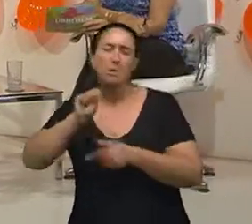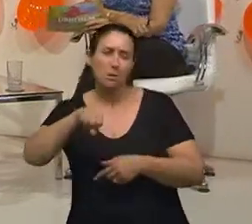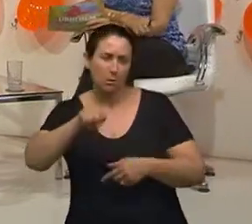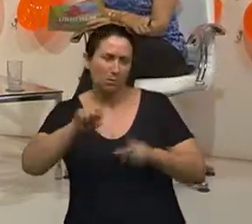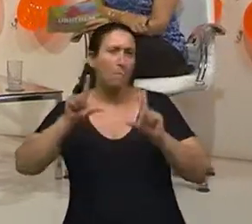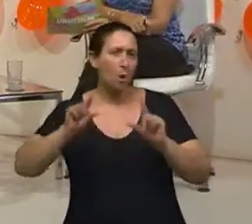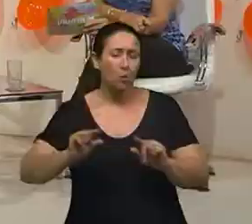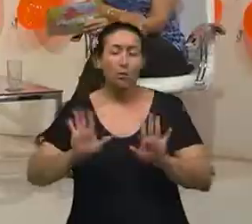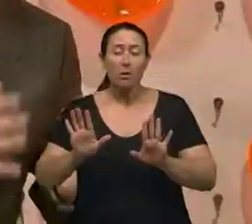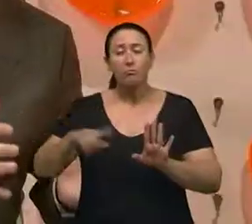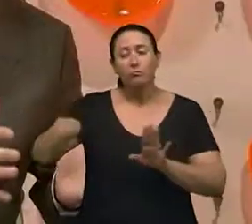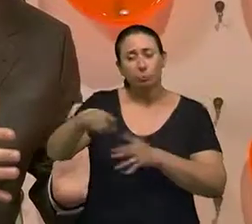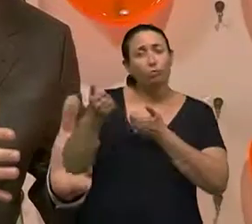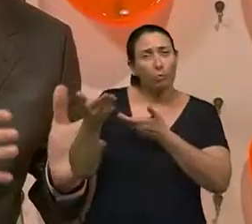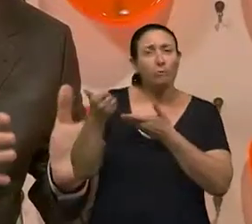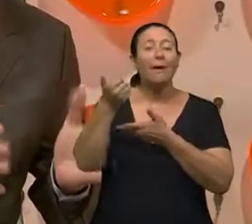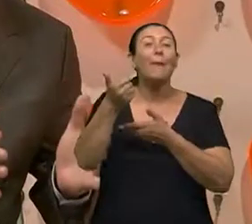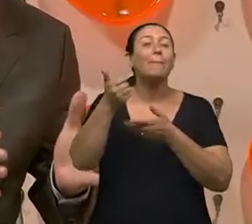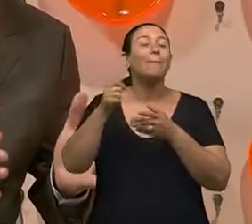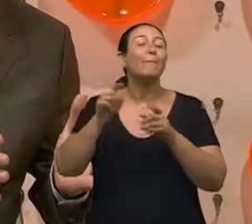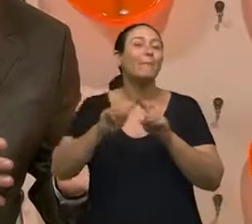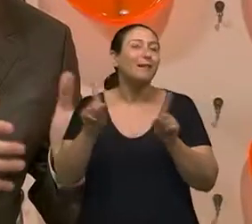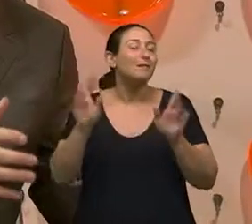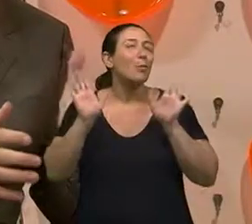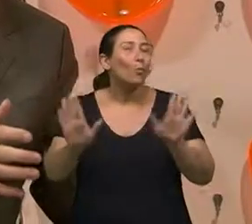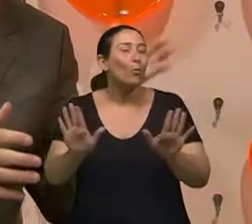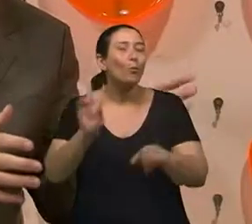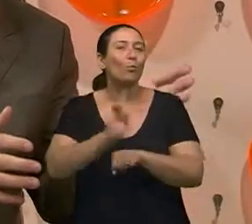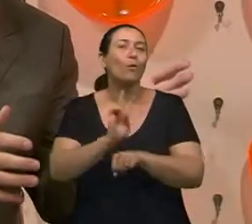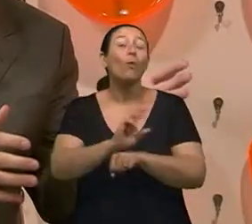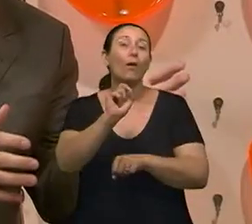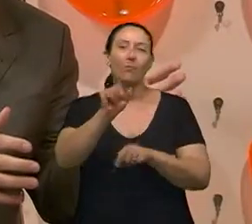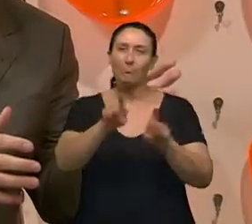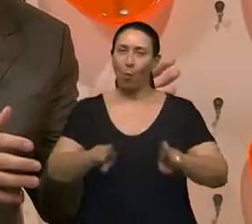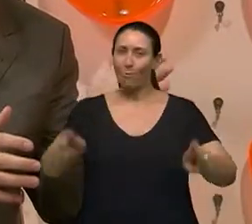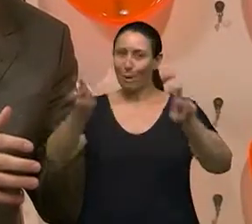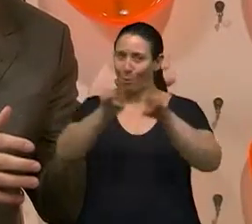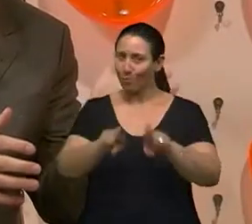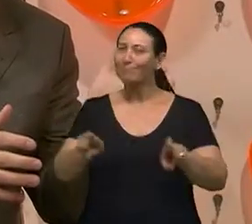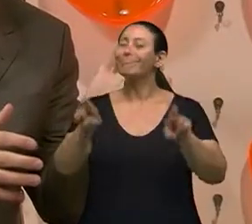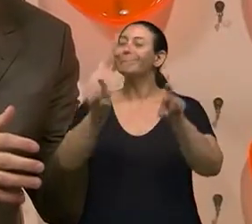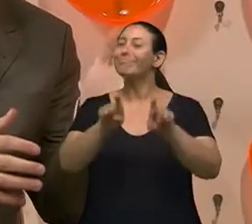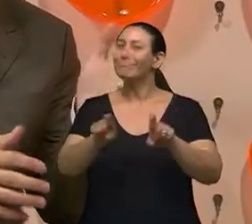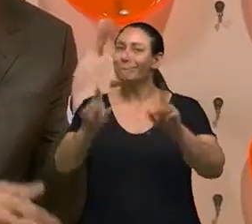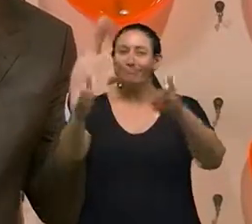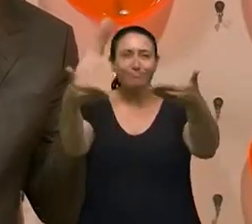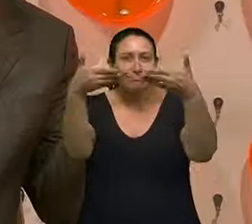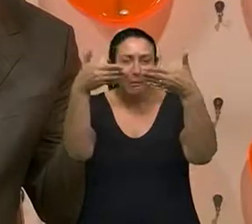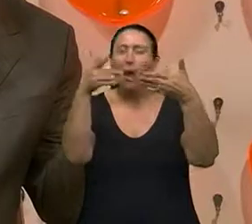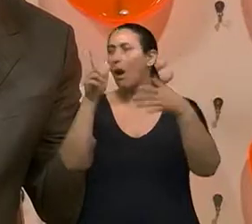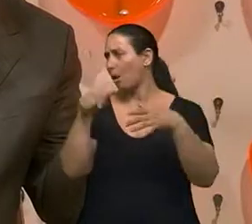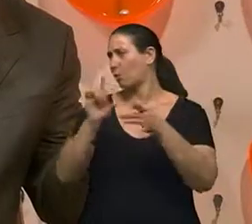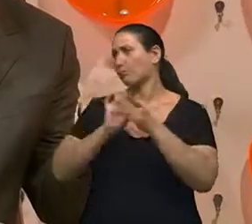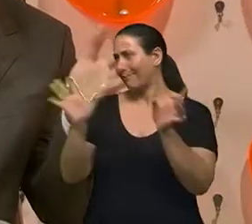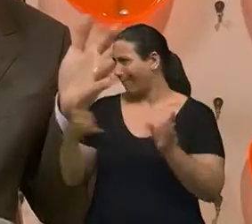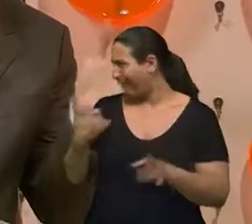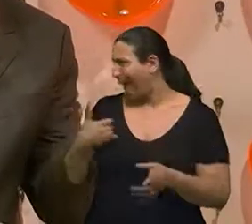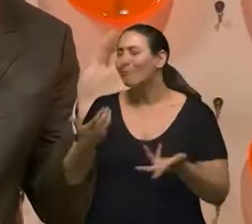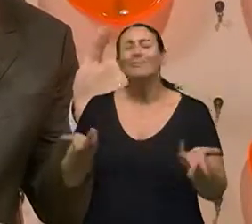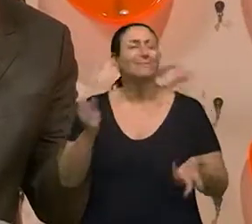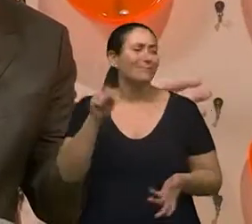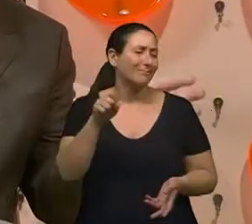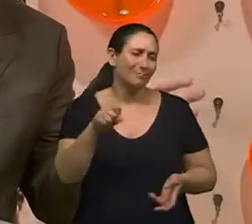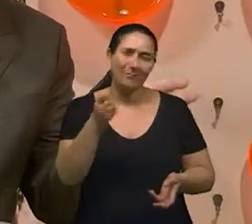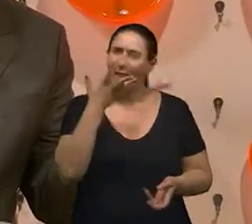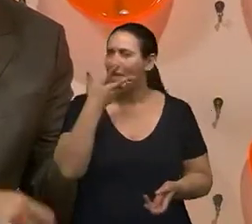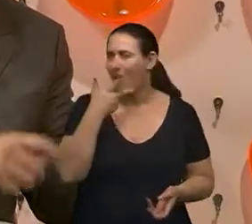passar dos anos. Perfeito. No entanto, se deve cuidar muito hoje em dia com o uso do computador, que é uma questão... Que é para todas as idades, todas, né, as idades e